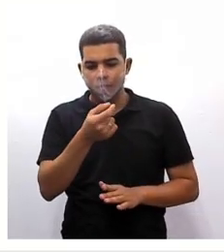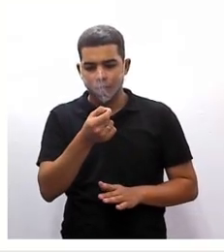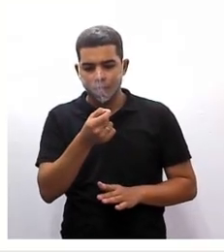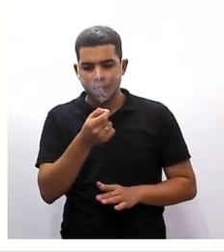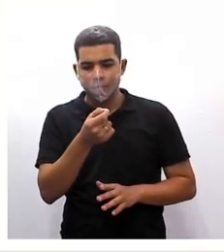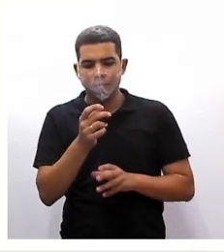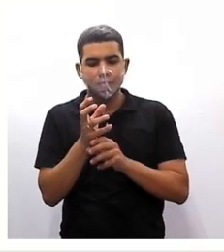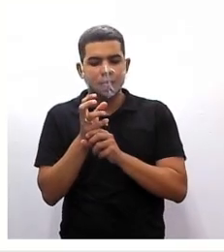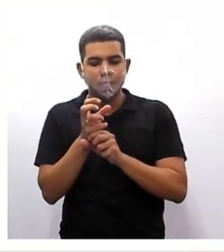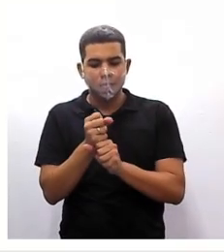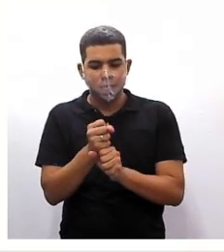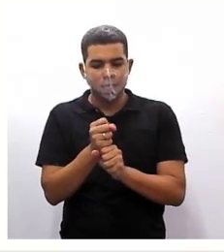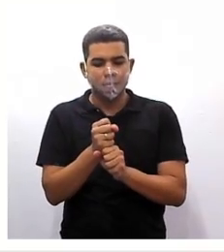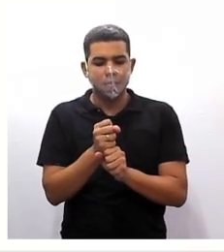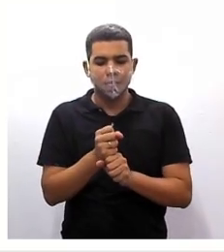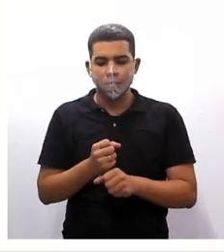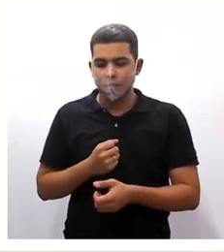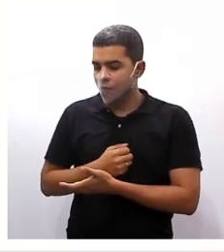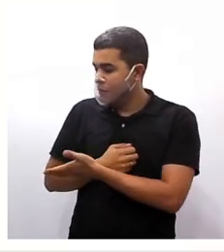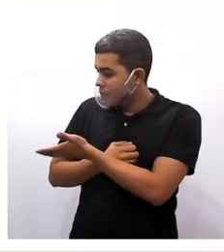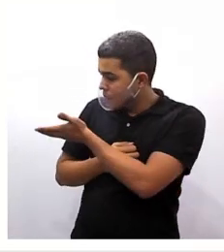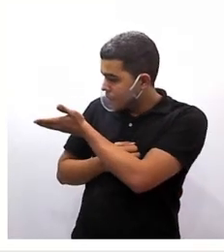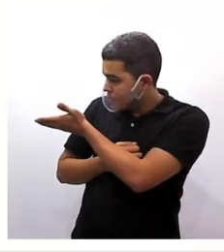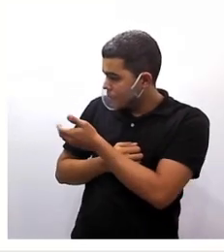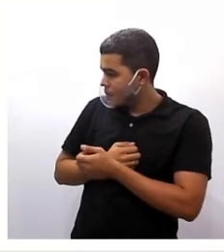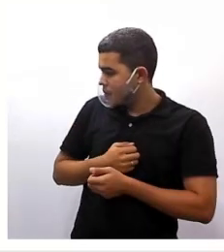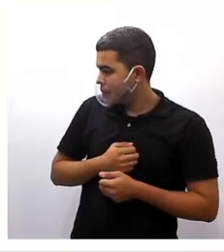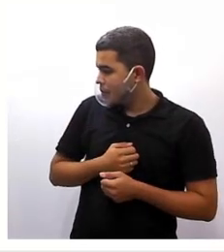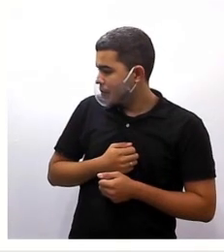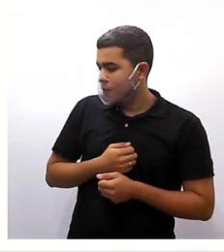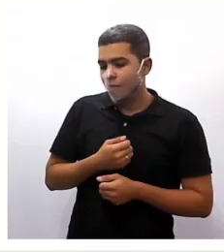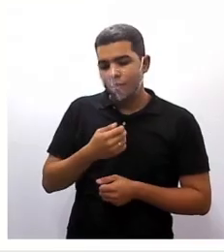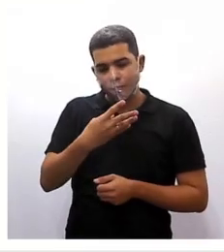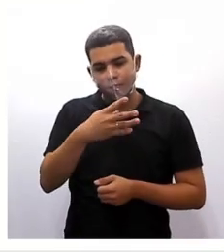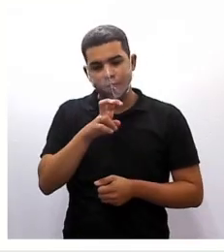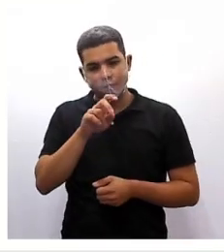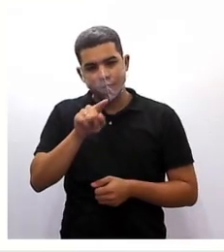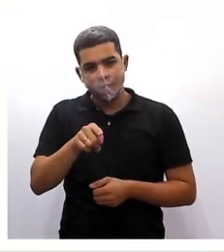54,20. Você fazendo isso, a subtração, você vai ver que deu R$